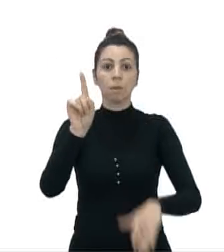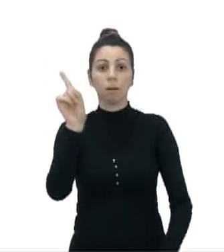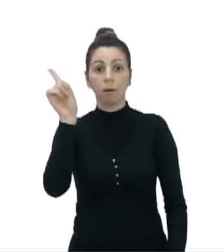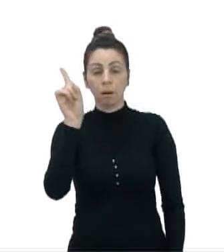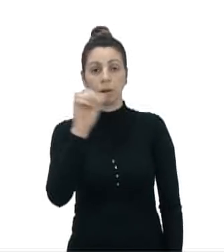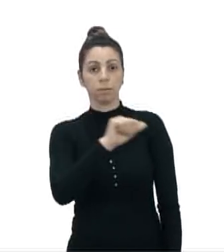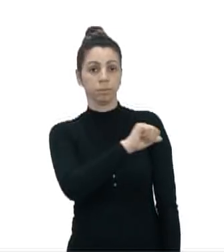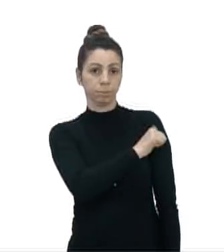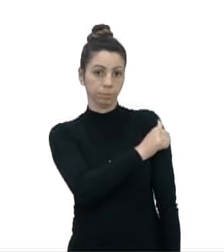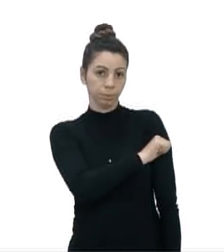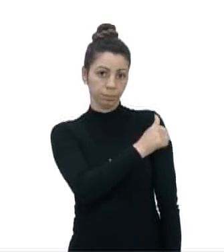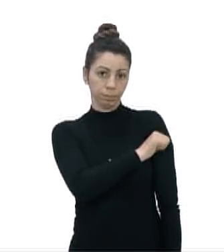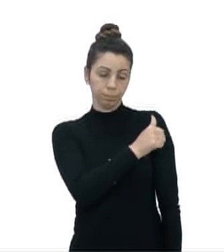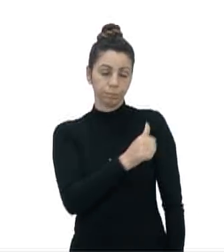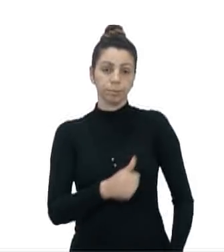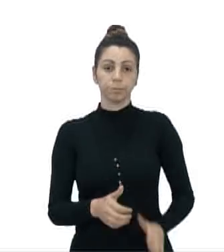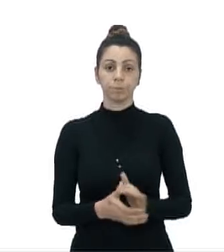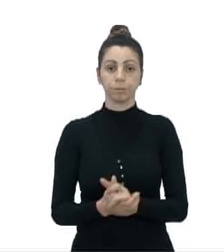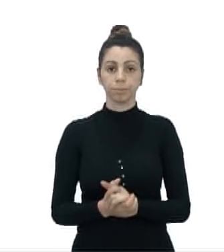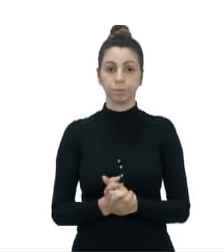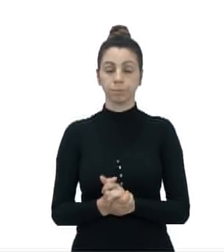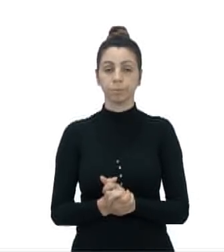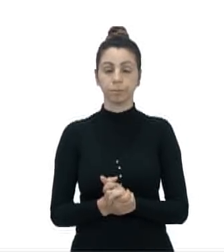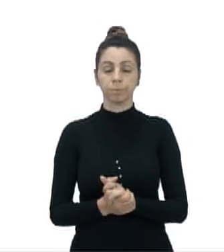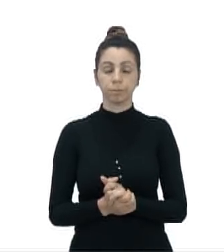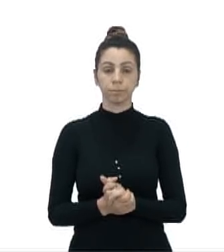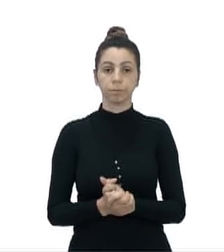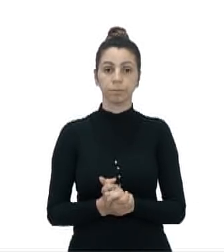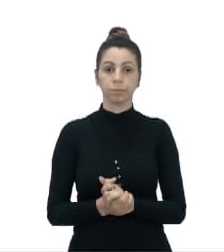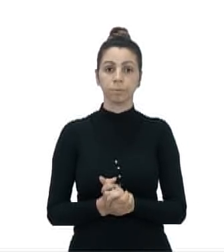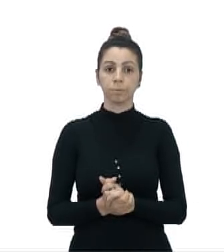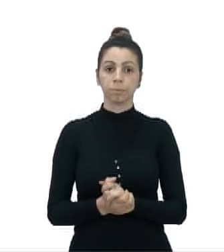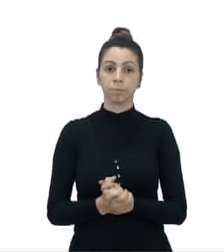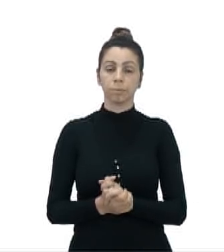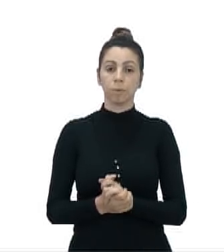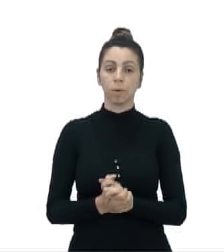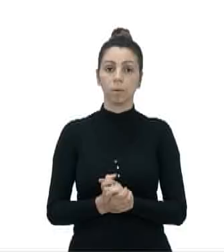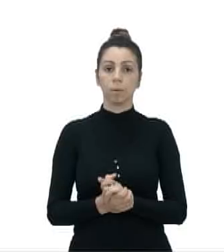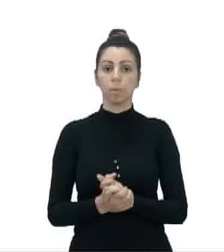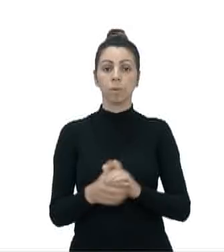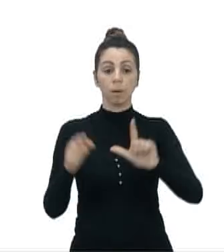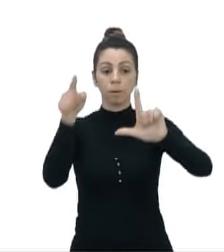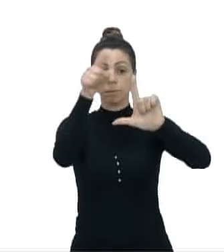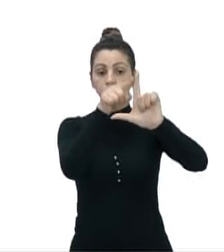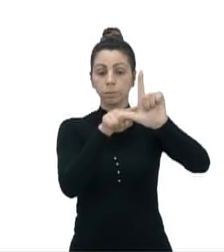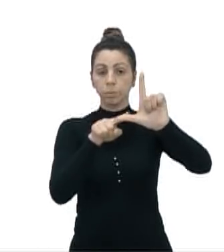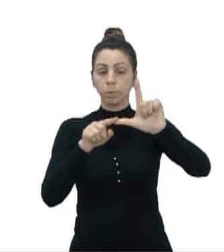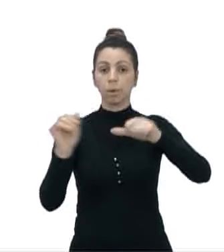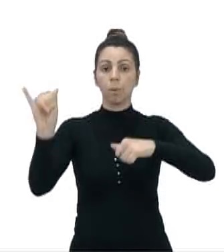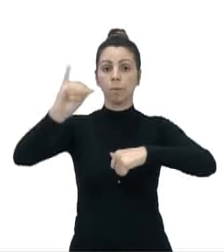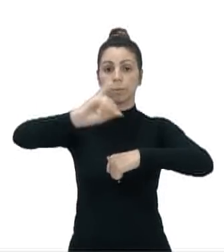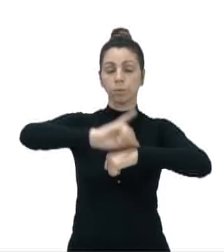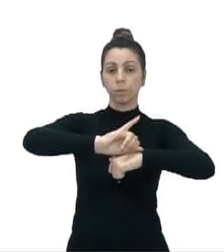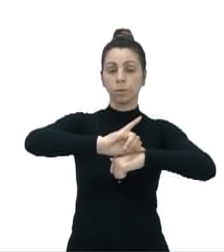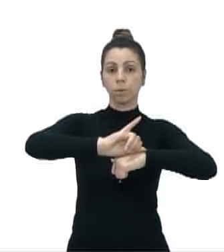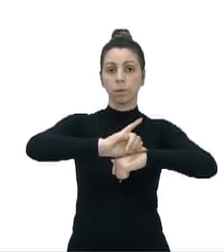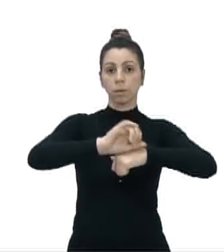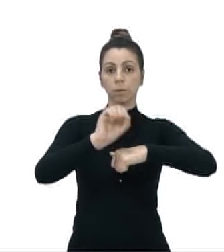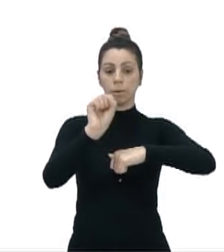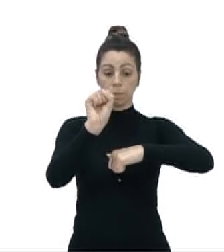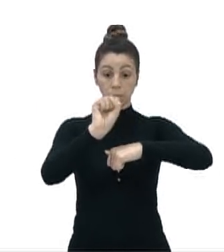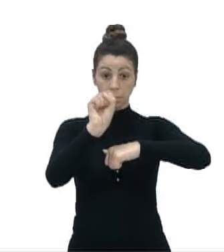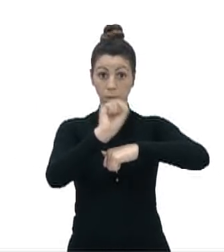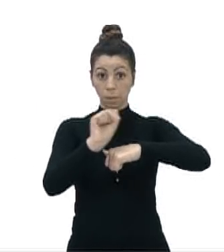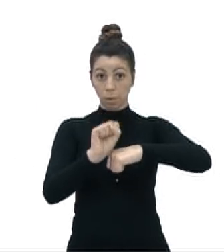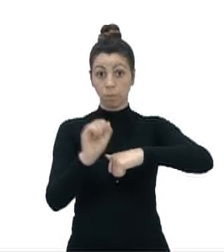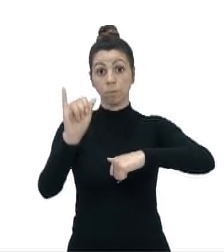Janeiro. Os pontos S representam o centro da cidade, veja aqui o ponto